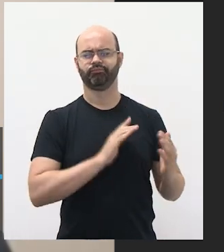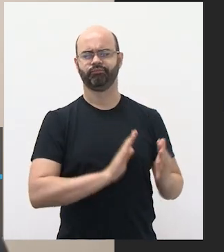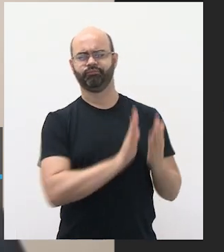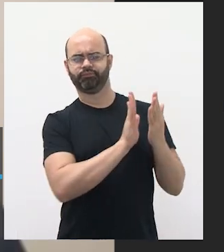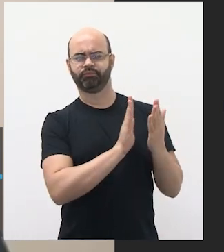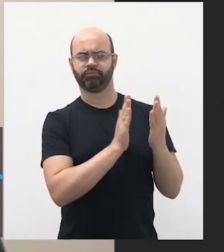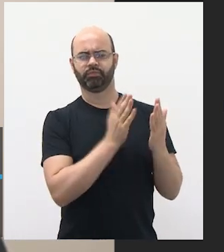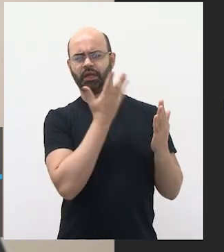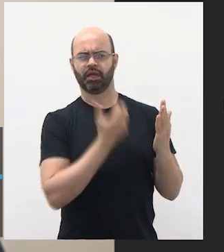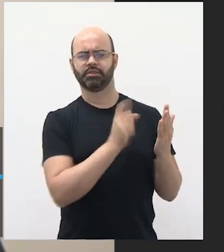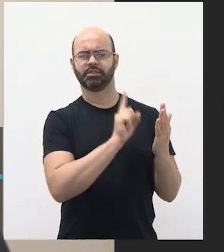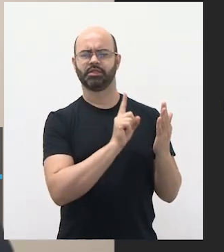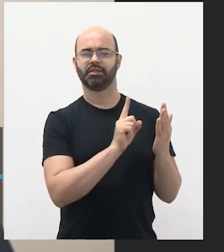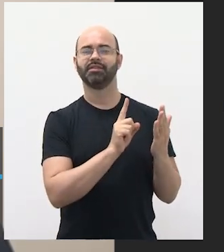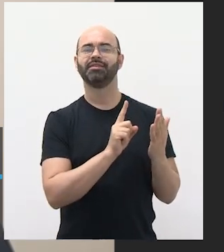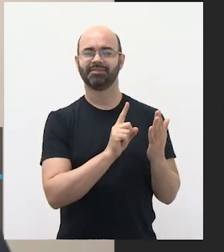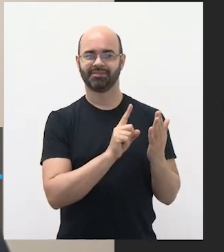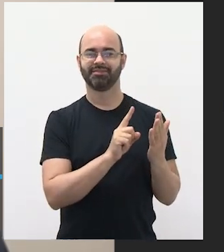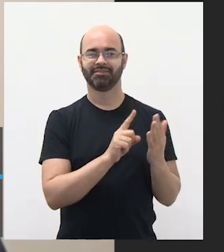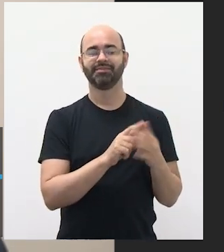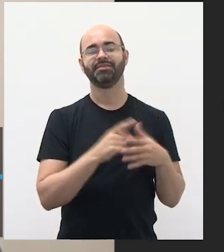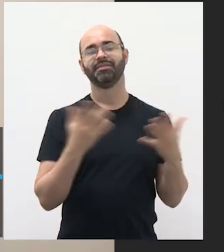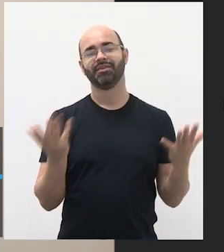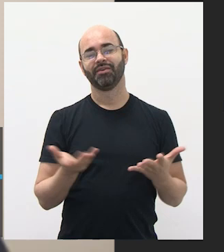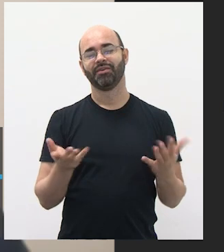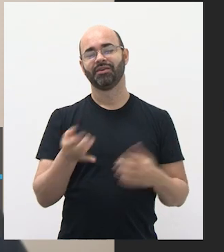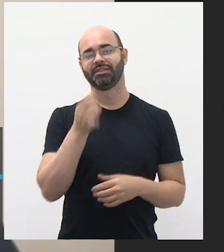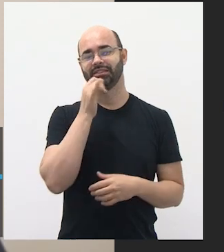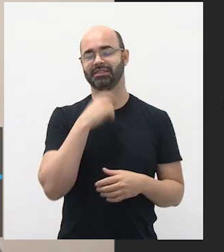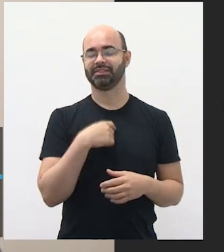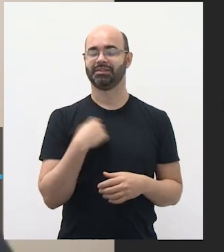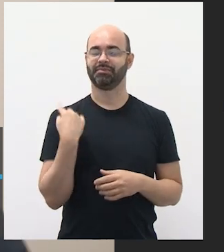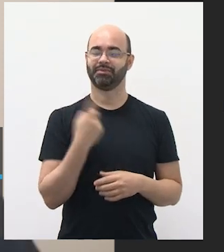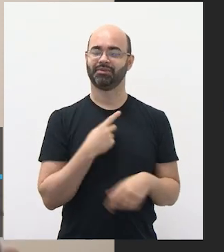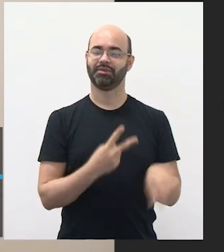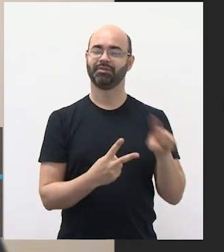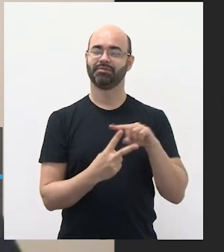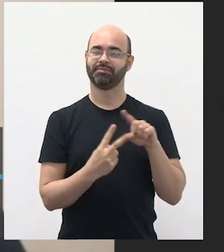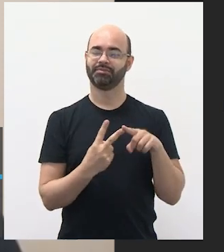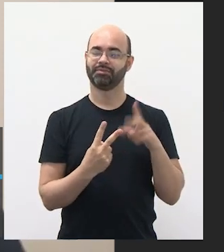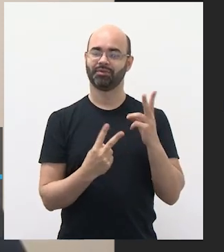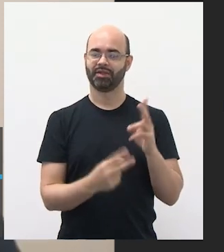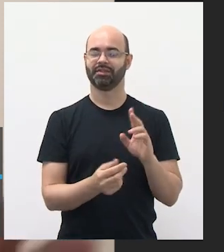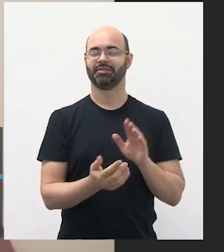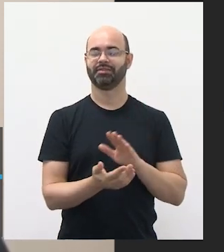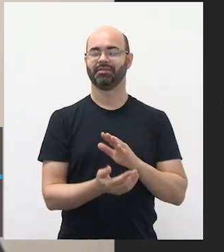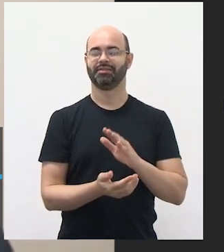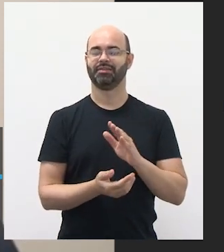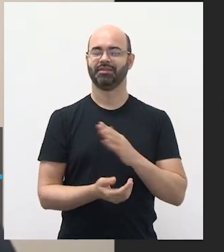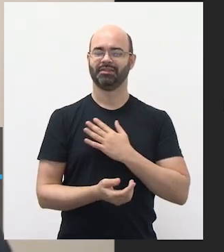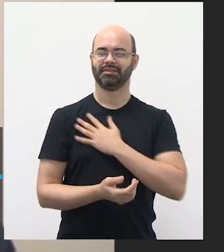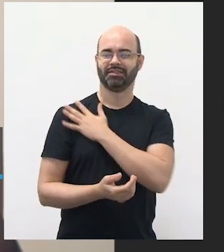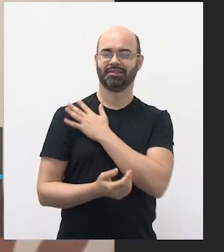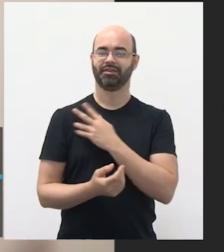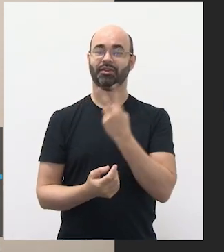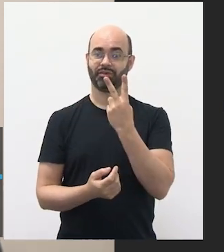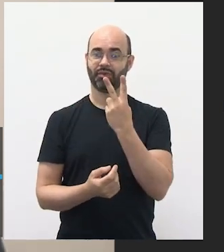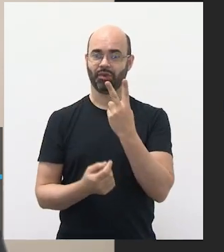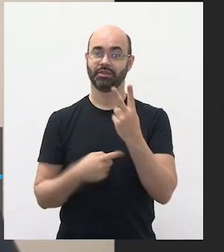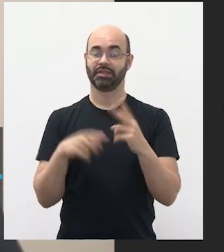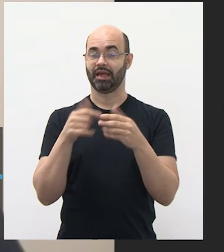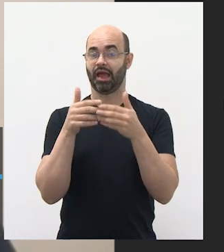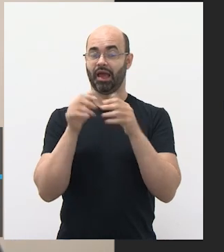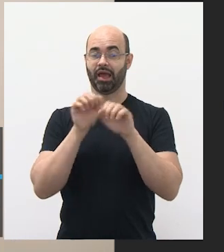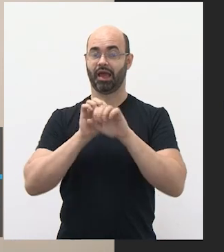exemplos, hoje nós vamos especificar em dois preconceitos, né, específicos, né, que também são amplos, vocês vão